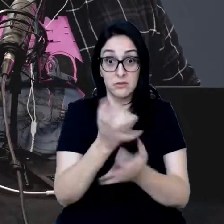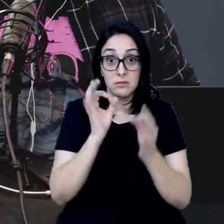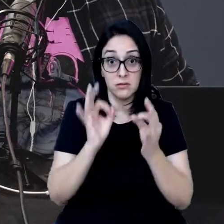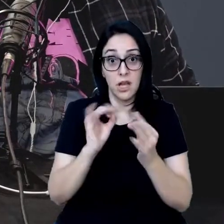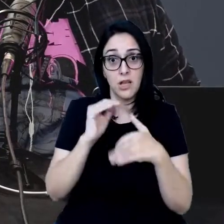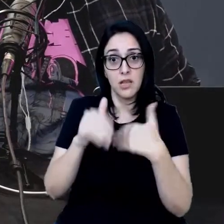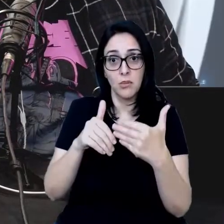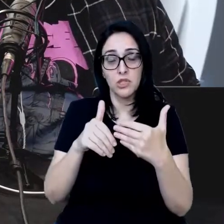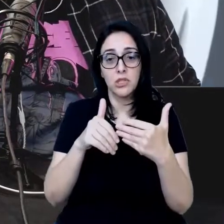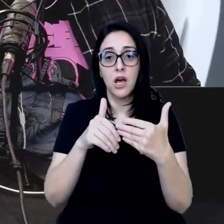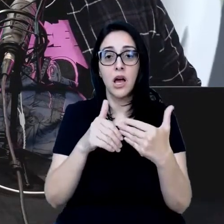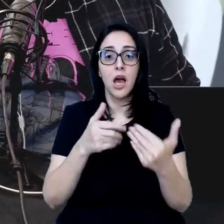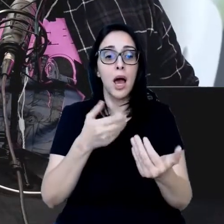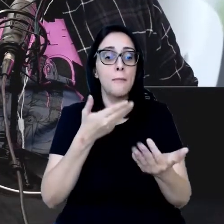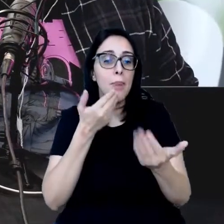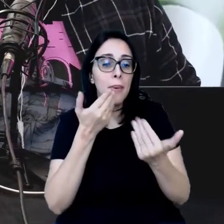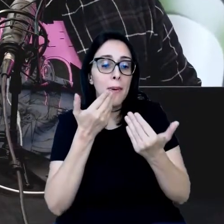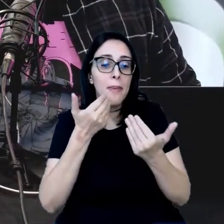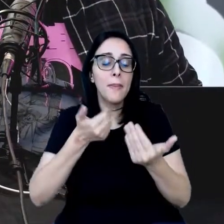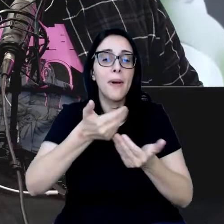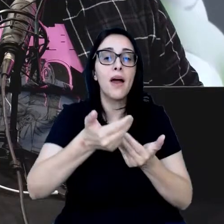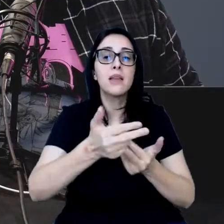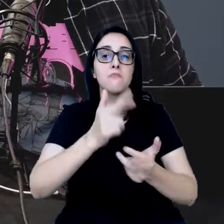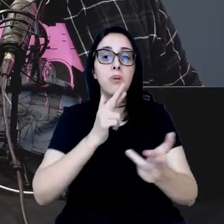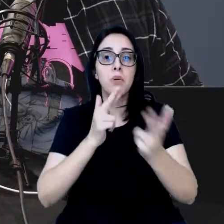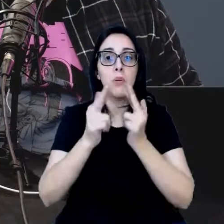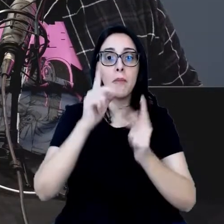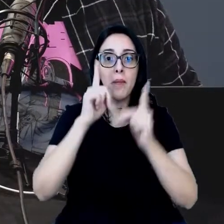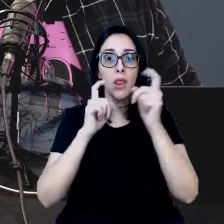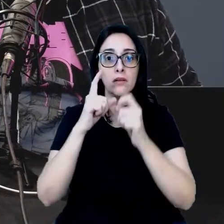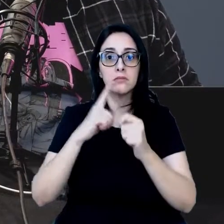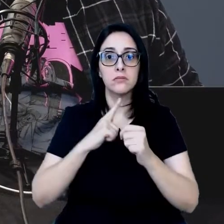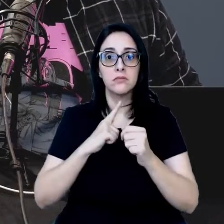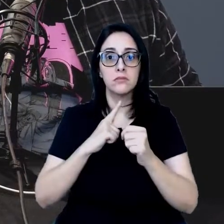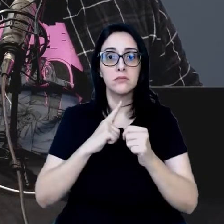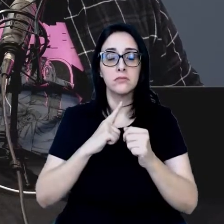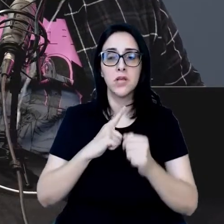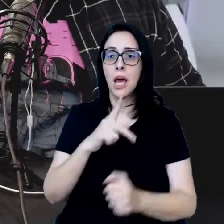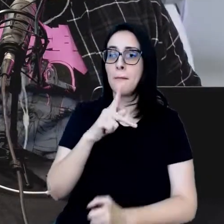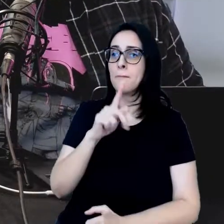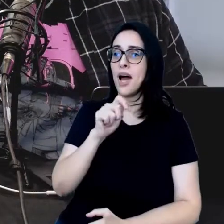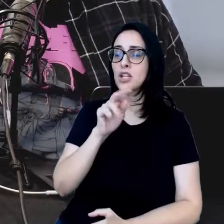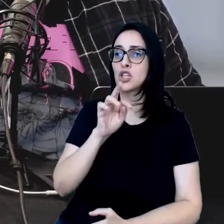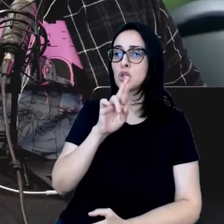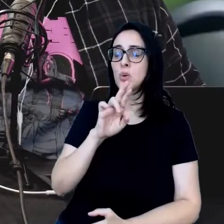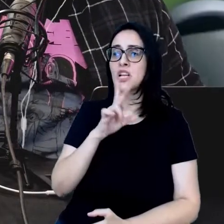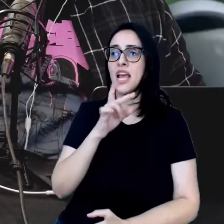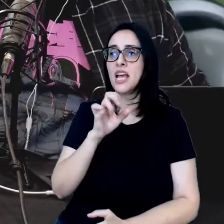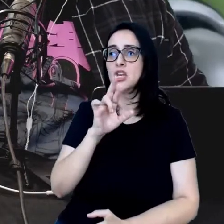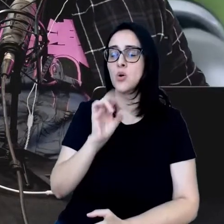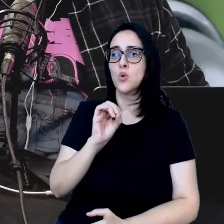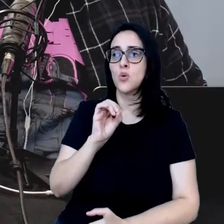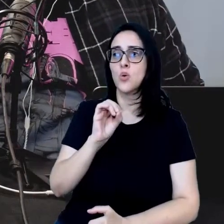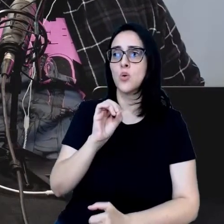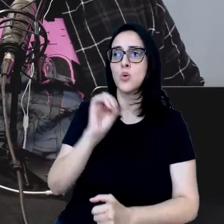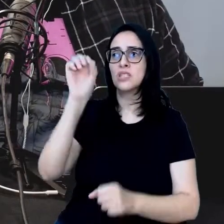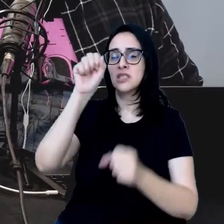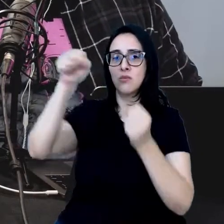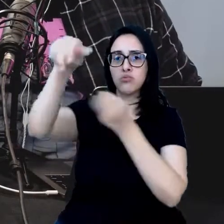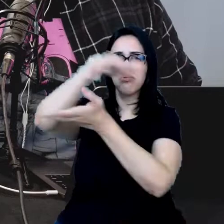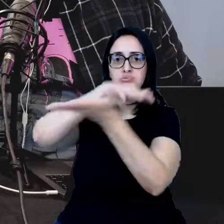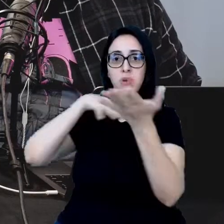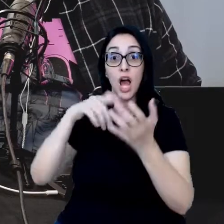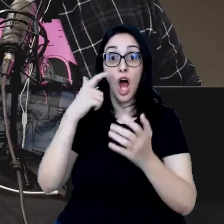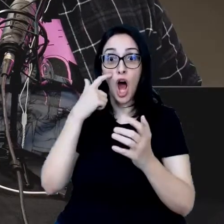faz comando de voz pra ele e ele reage. Então ele fala, patrulheiro espacial, é isso fazer aí. Tal coisa. Buzz Lightyear, olha lá ele reagindo, olha ele